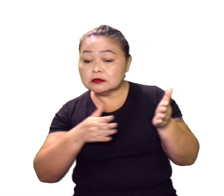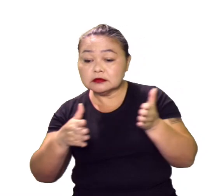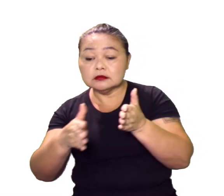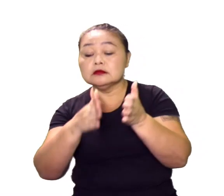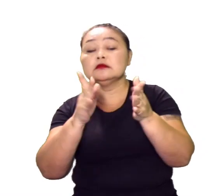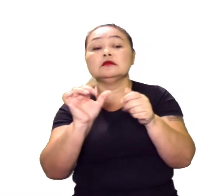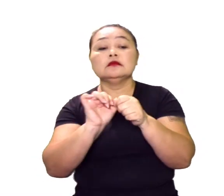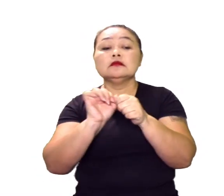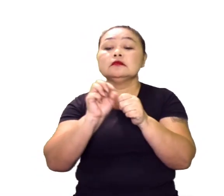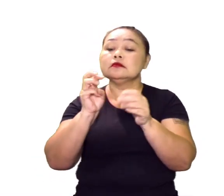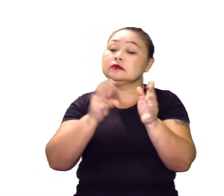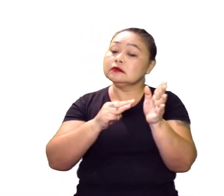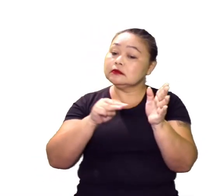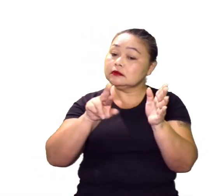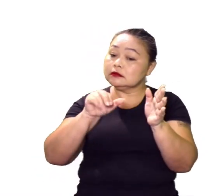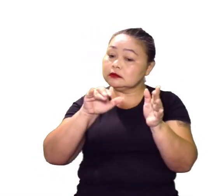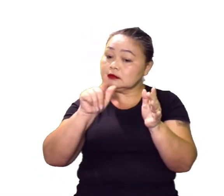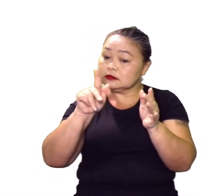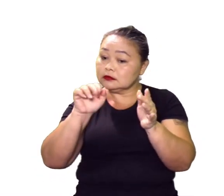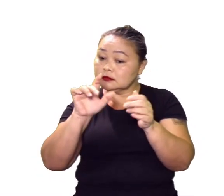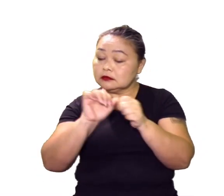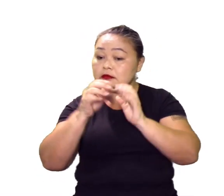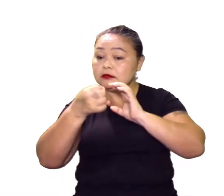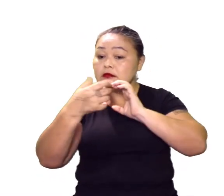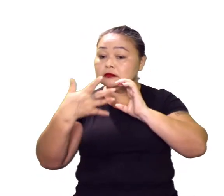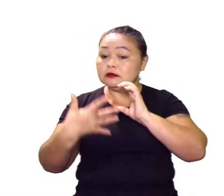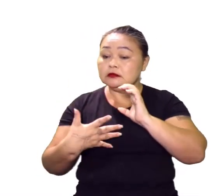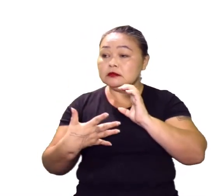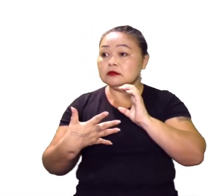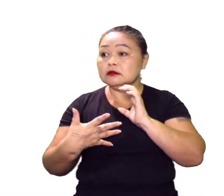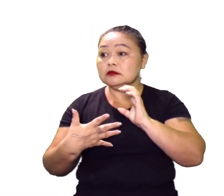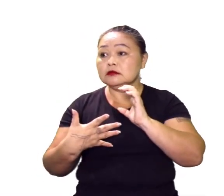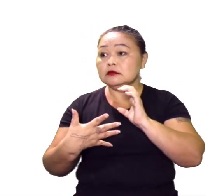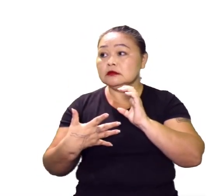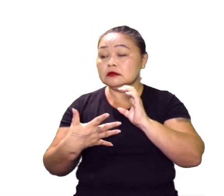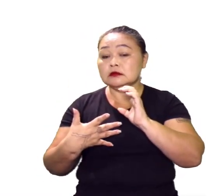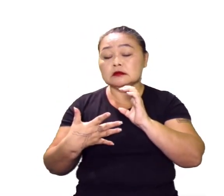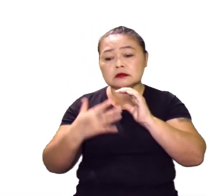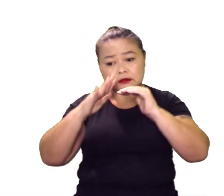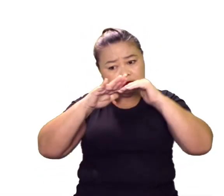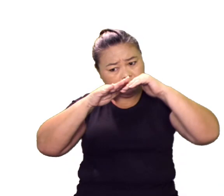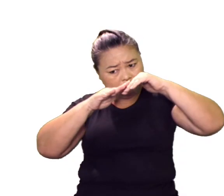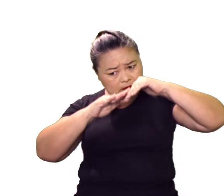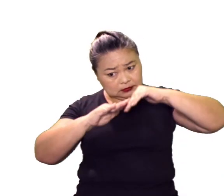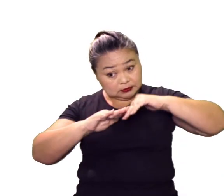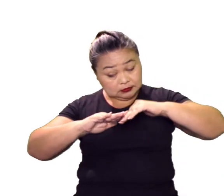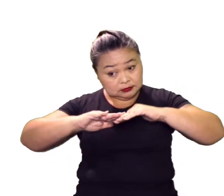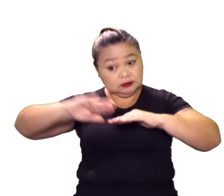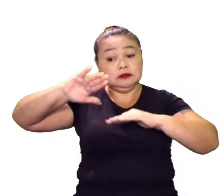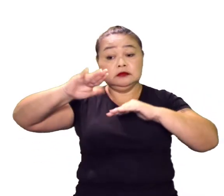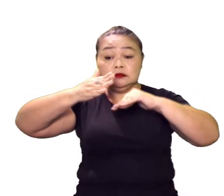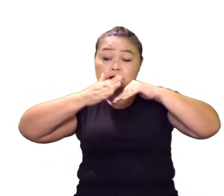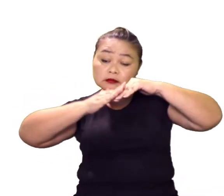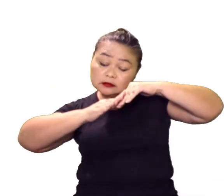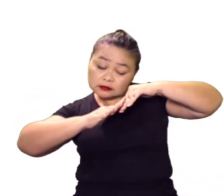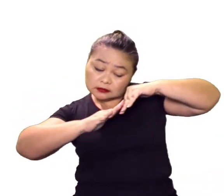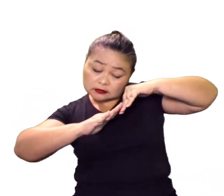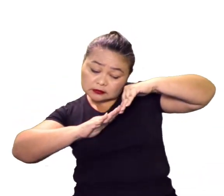Rio Guaporé, que apresenta uma característica, Jorginho. Ela vem ali, ela é bem rebaixada, né? E ela também tem